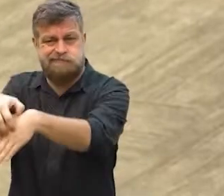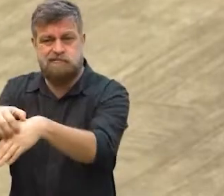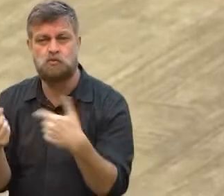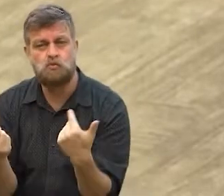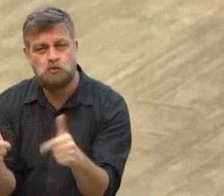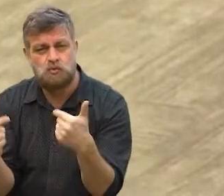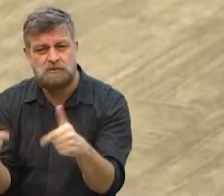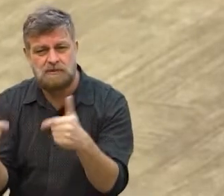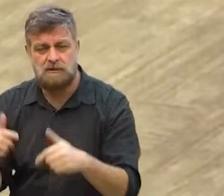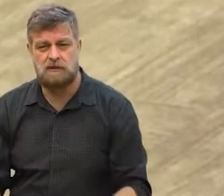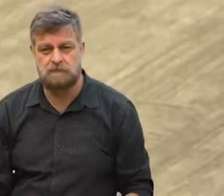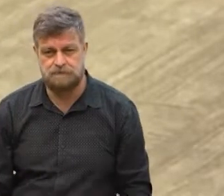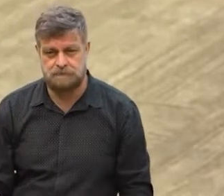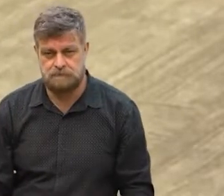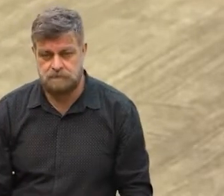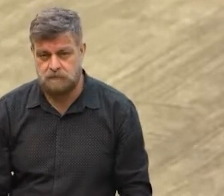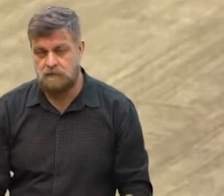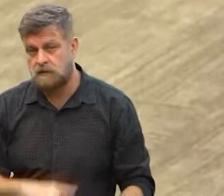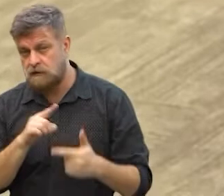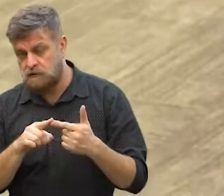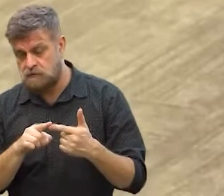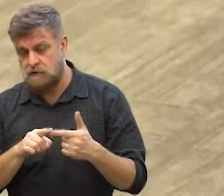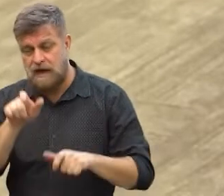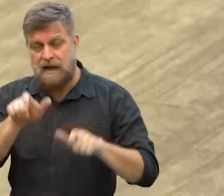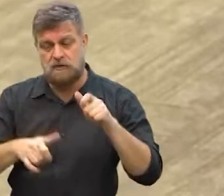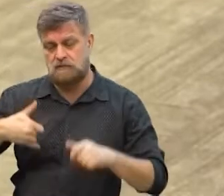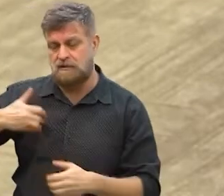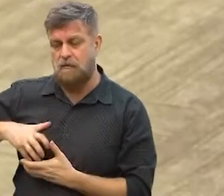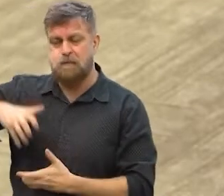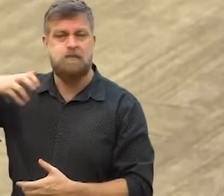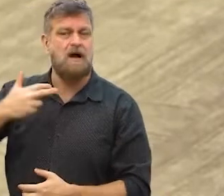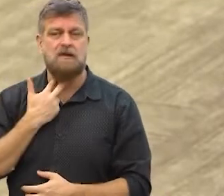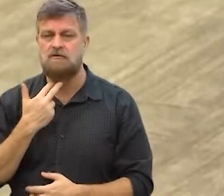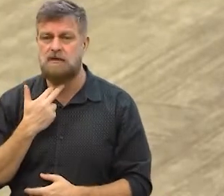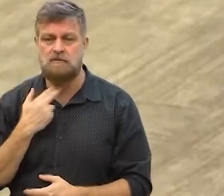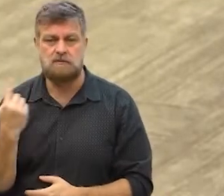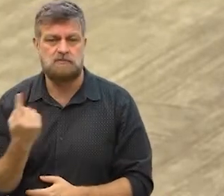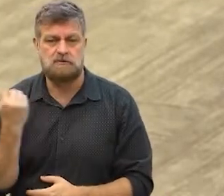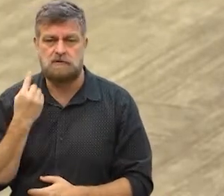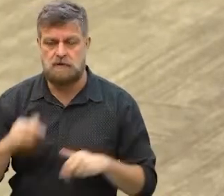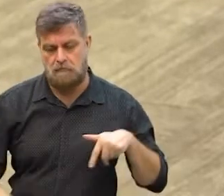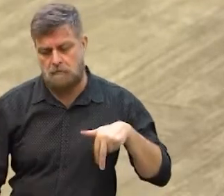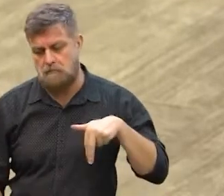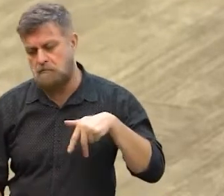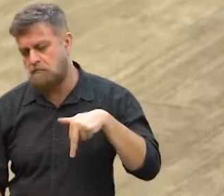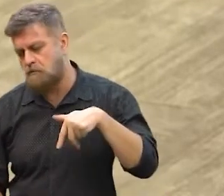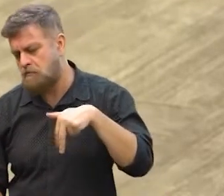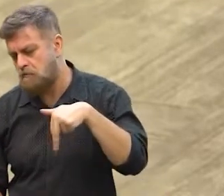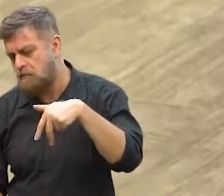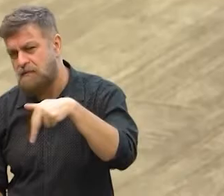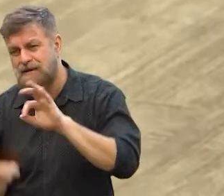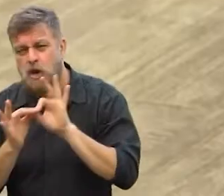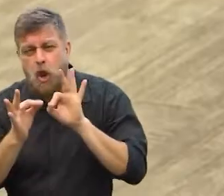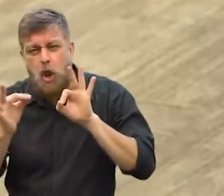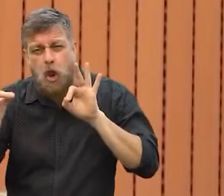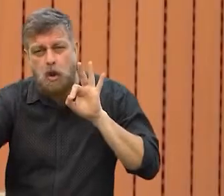Figueira e região, para ir até a Vila IP. Segundo, que a maioria das pessoas são idosas, não tem condições de se locomover até lá,